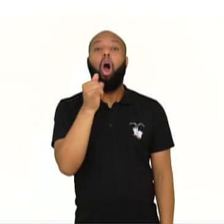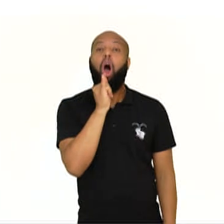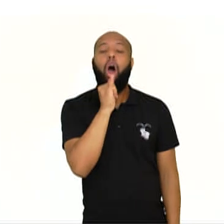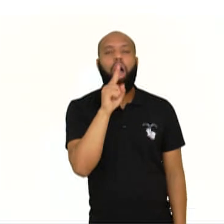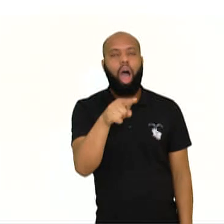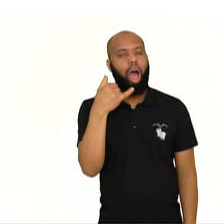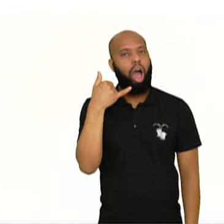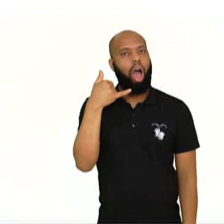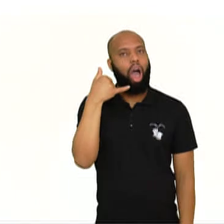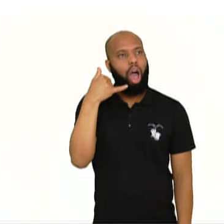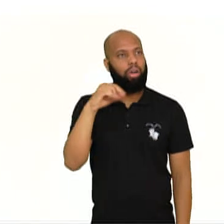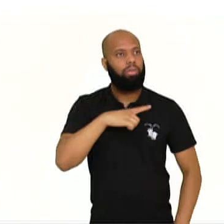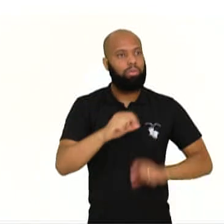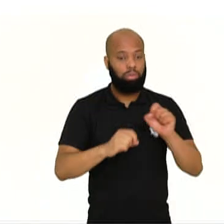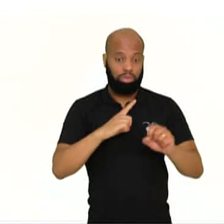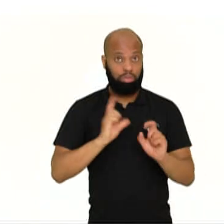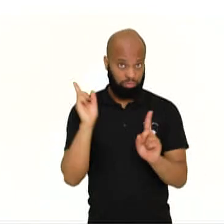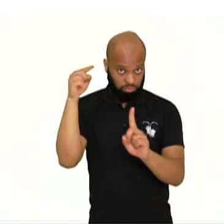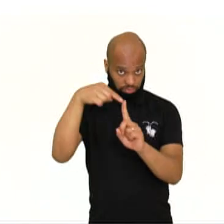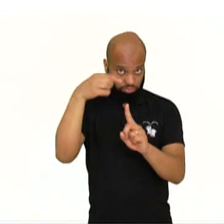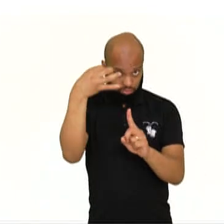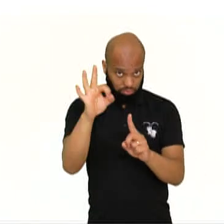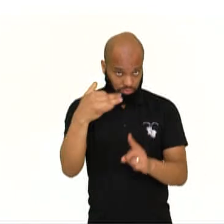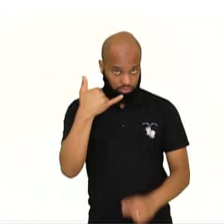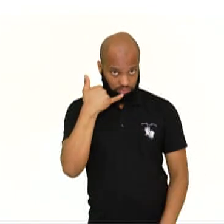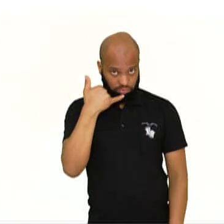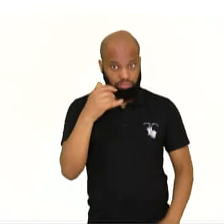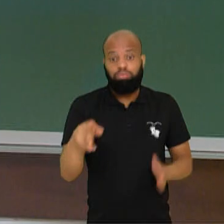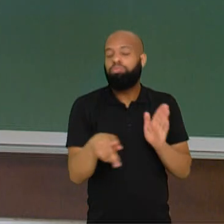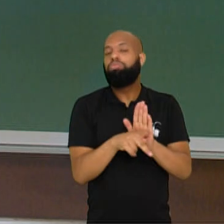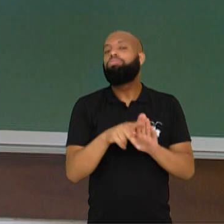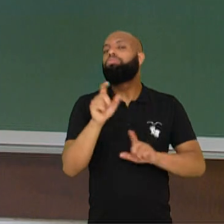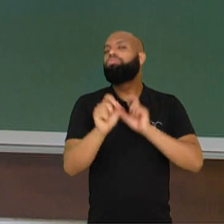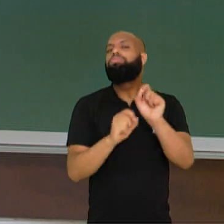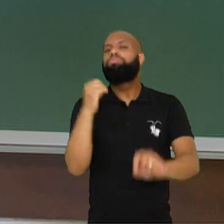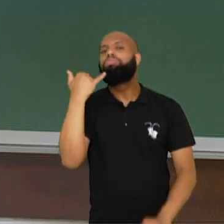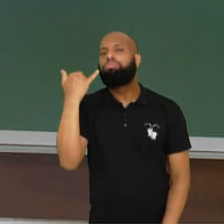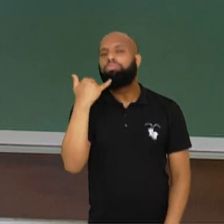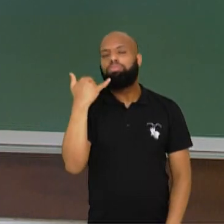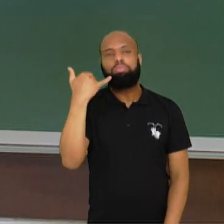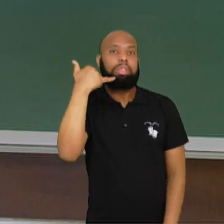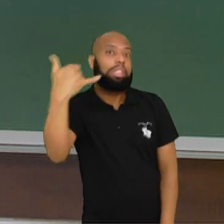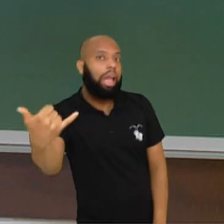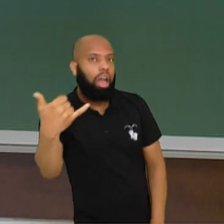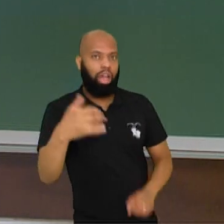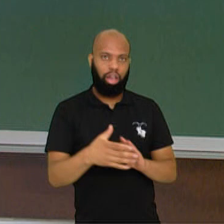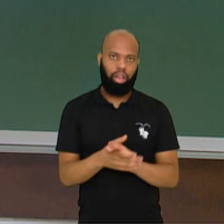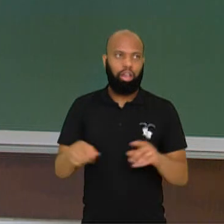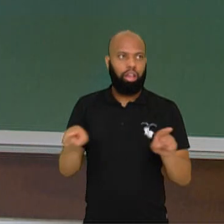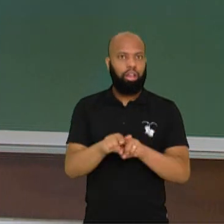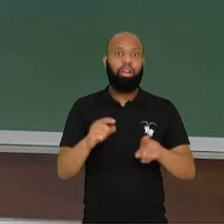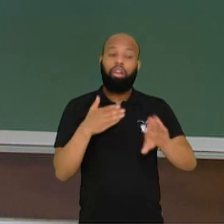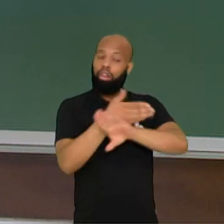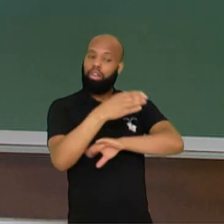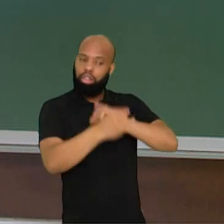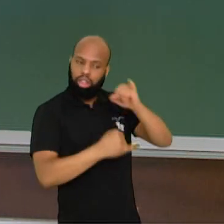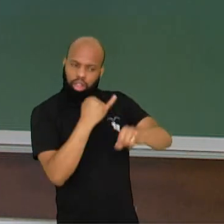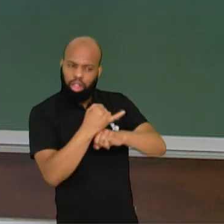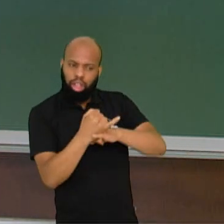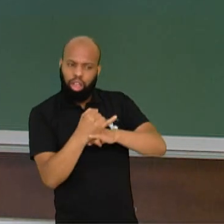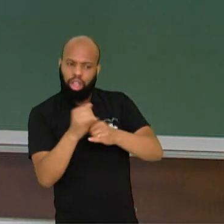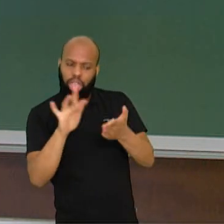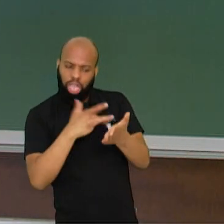Esse celular, ele tem uma função, certo? A função dele é fazer ligações, é entrar na internet, é